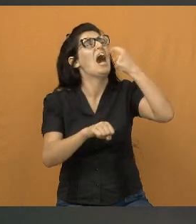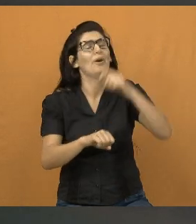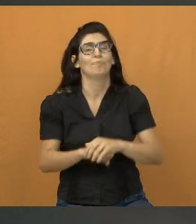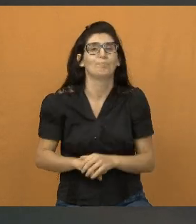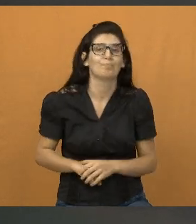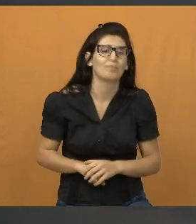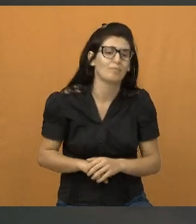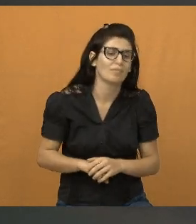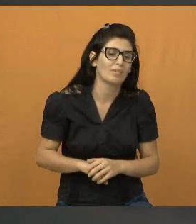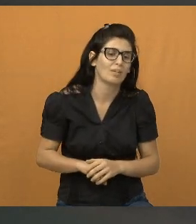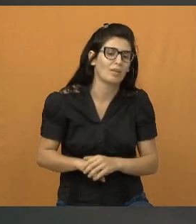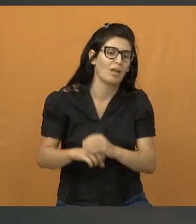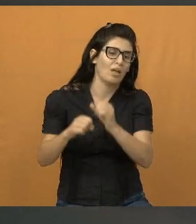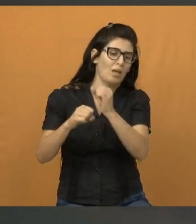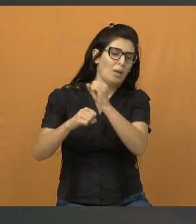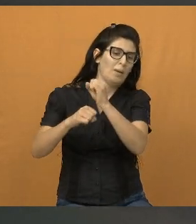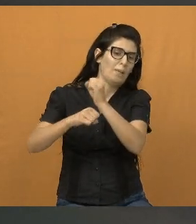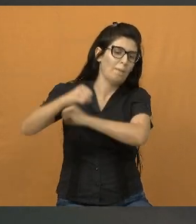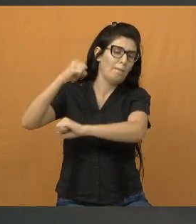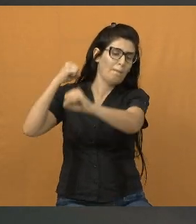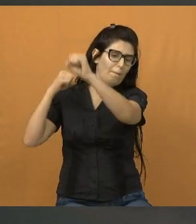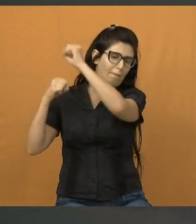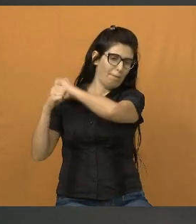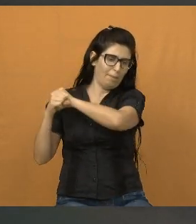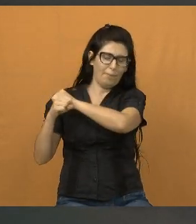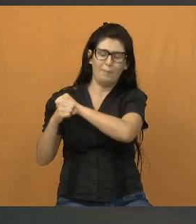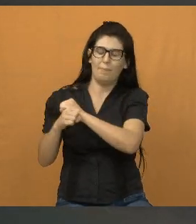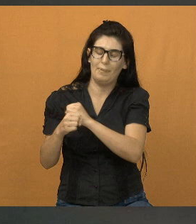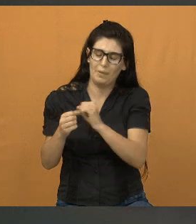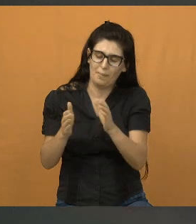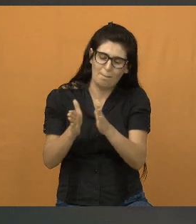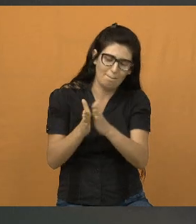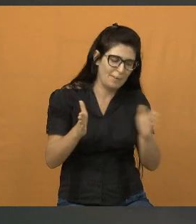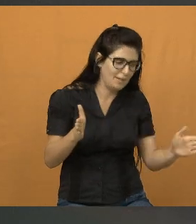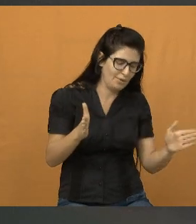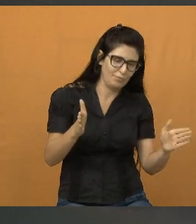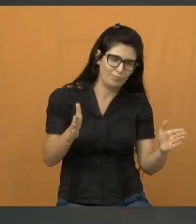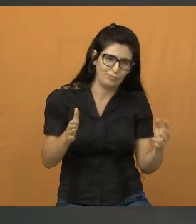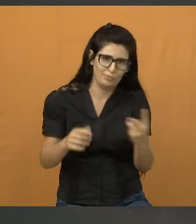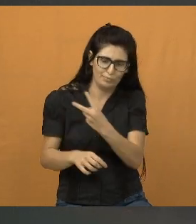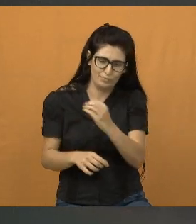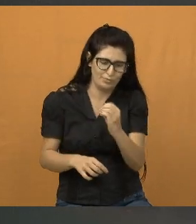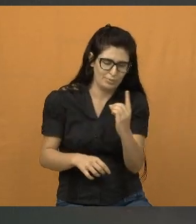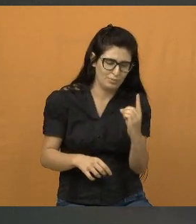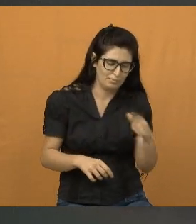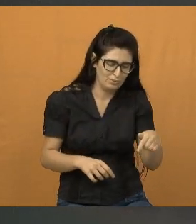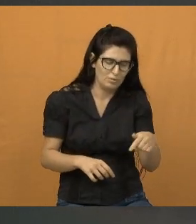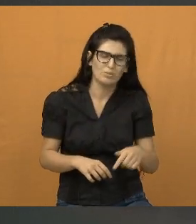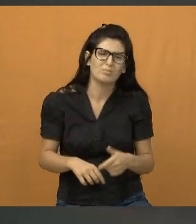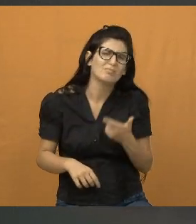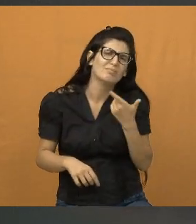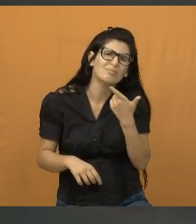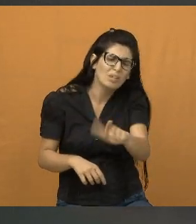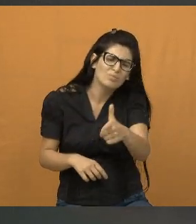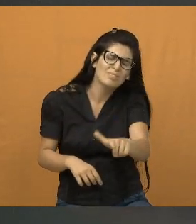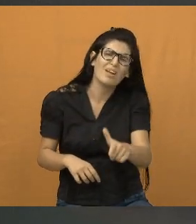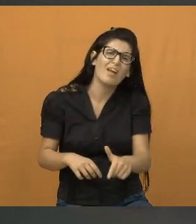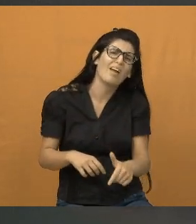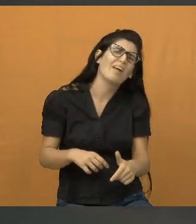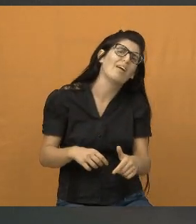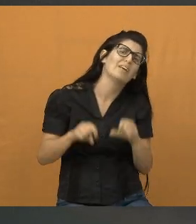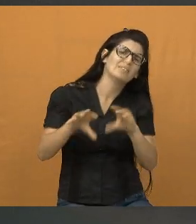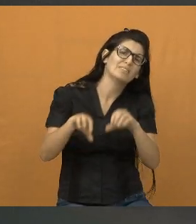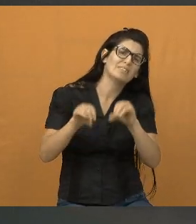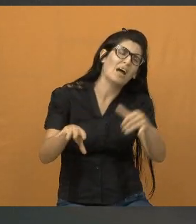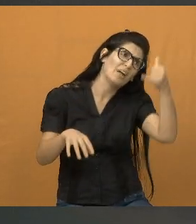no primeiro e segundo quadrimestre, e no terceiro quadrimestre não aparece a prevenção. Eu entendo,